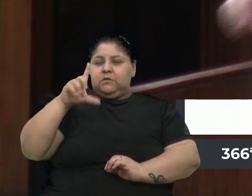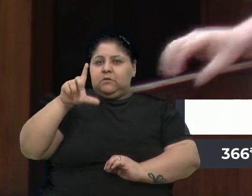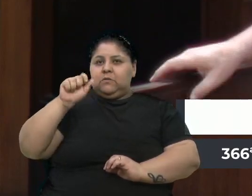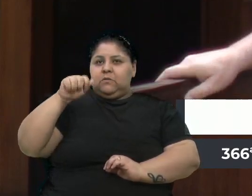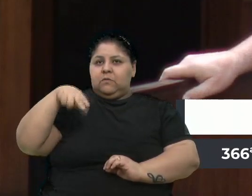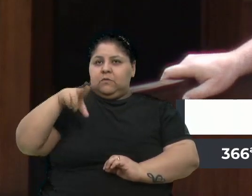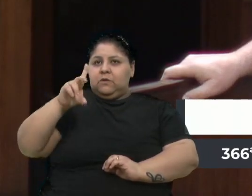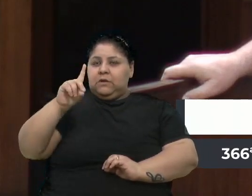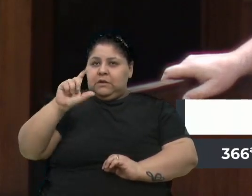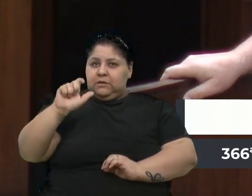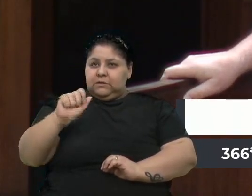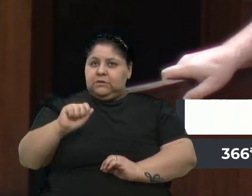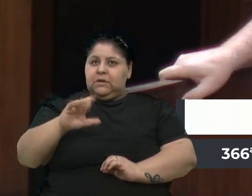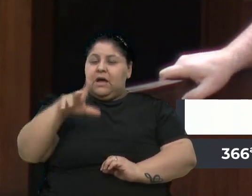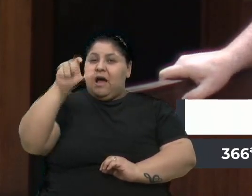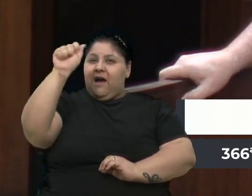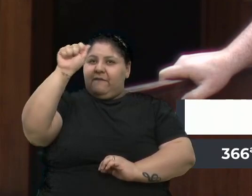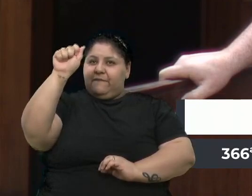Brasil.